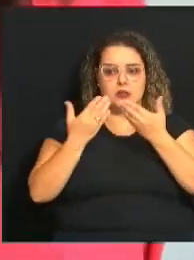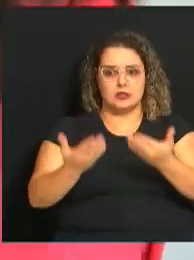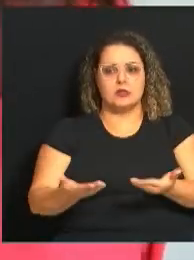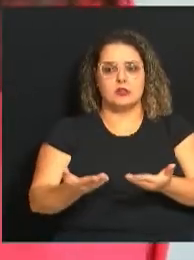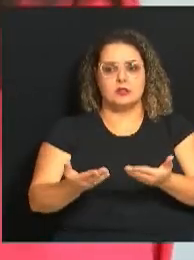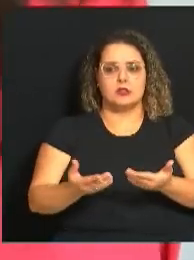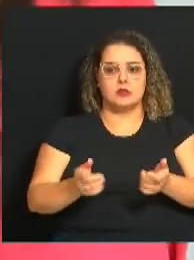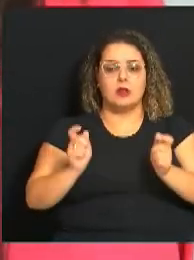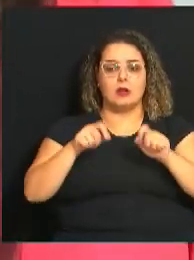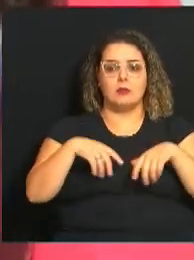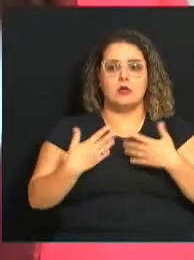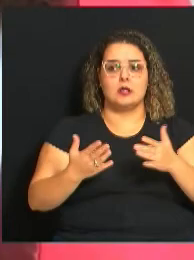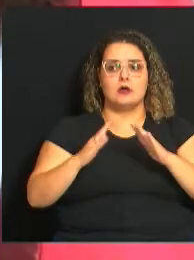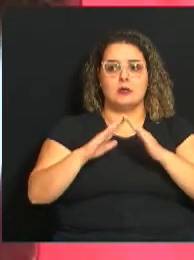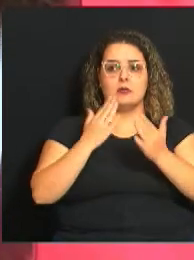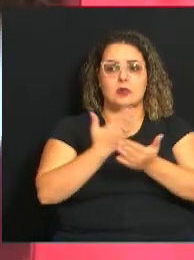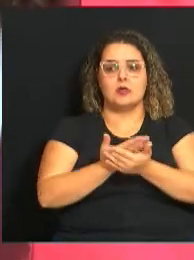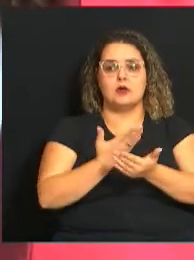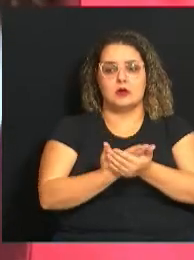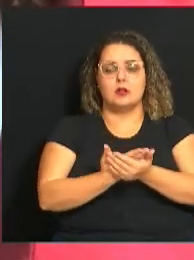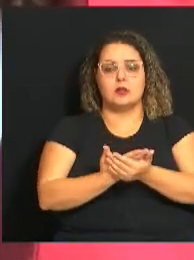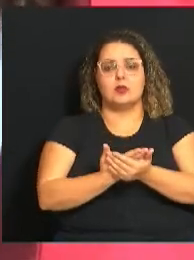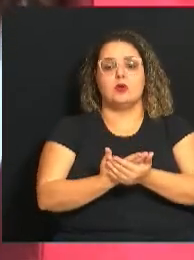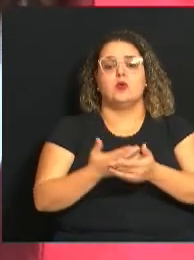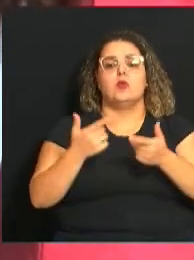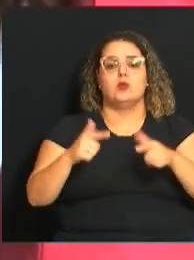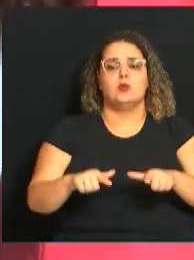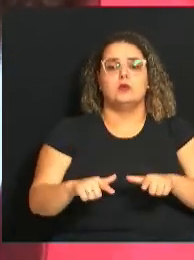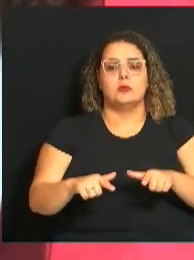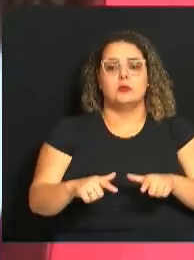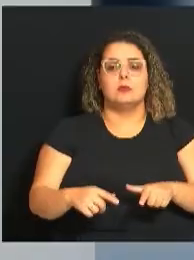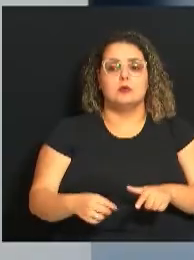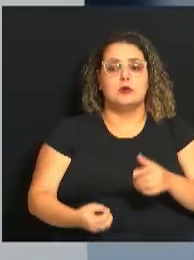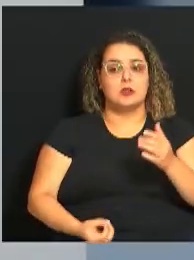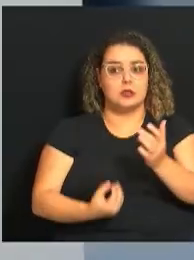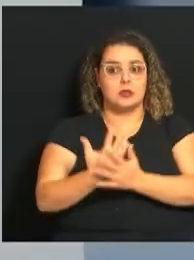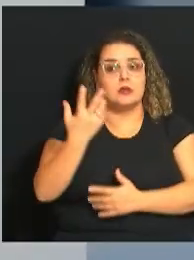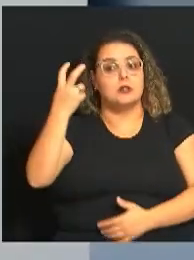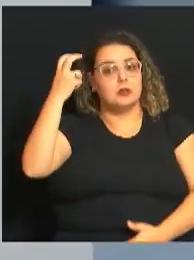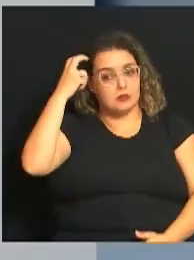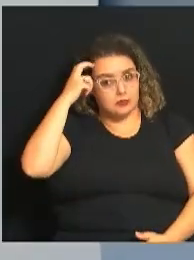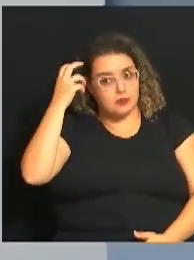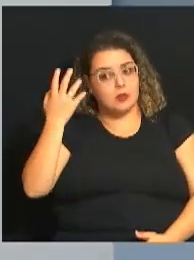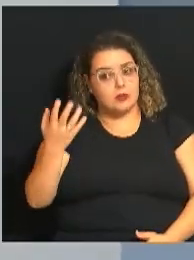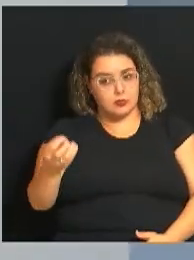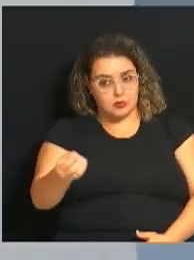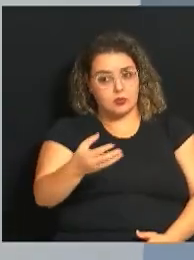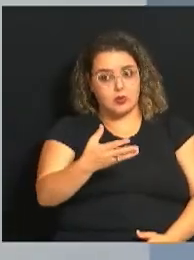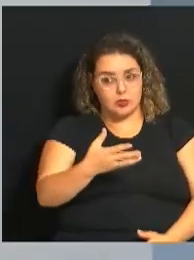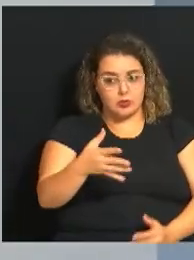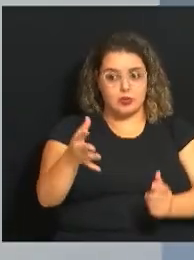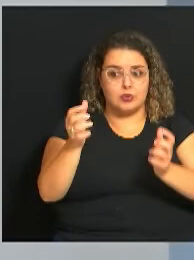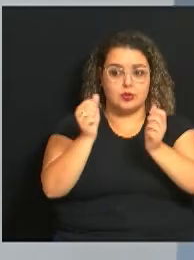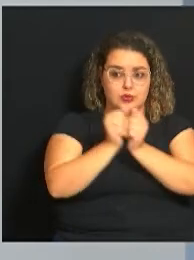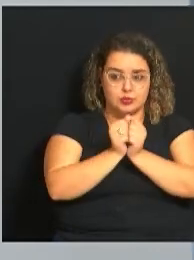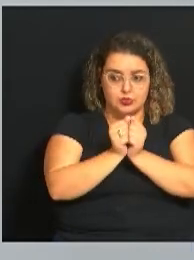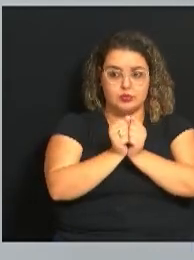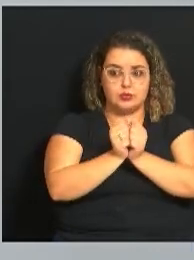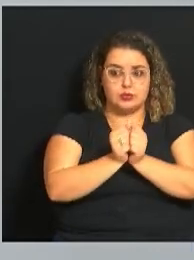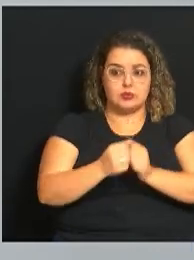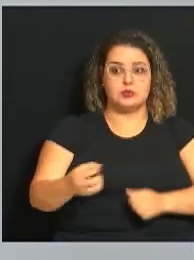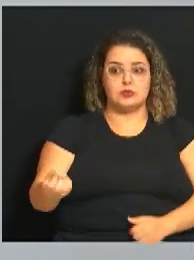escolas, que é o ambiente propício para criar uma cultura junto às novas